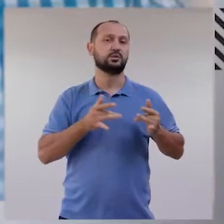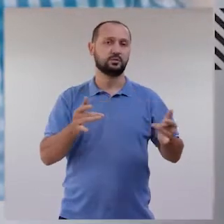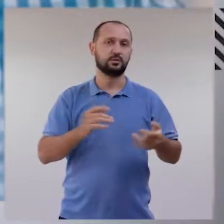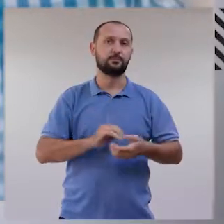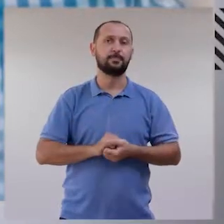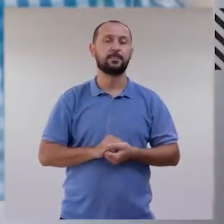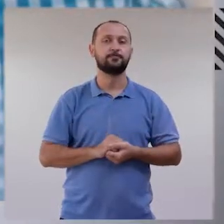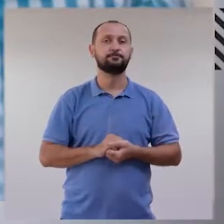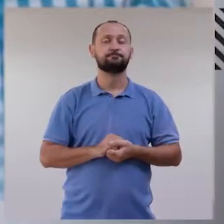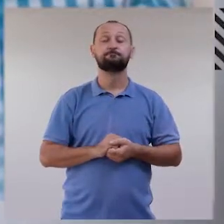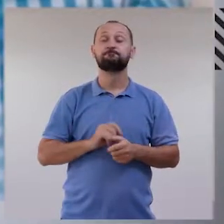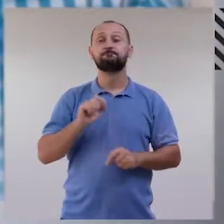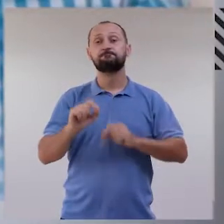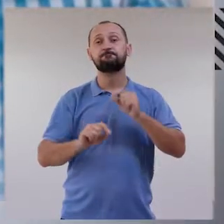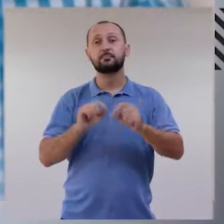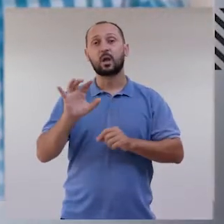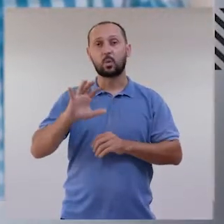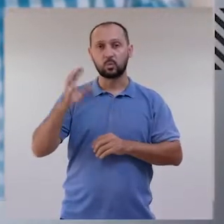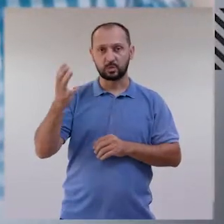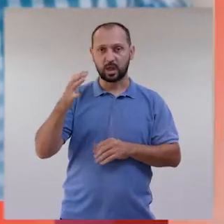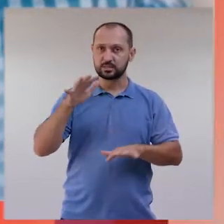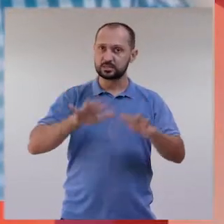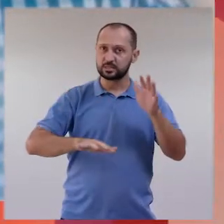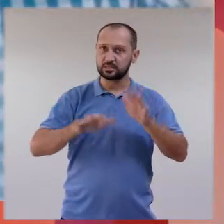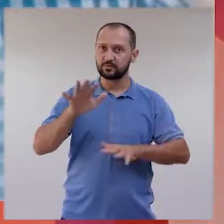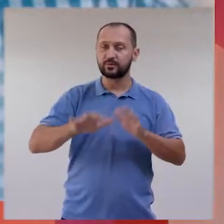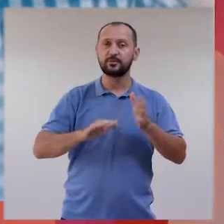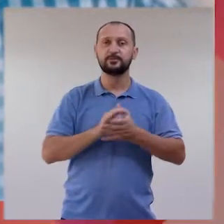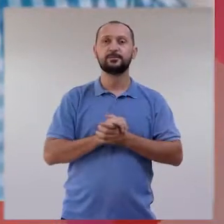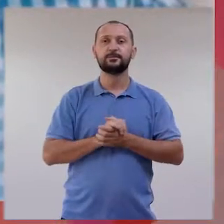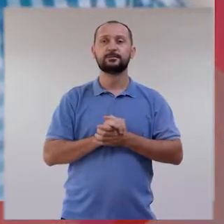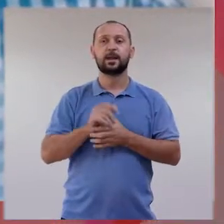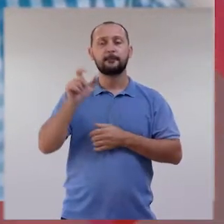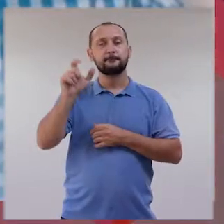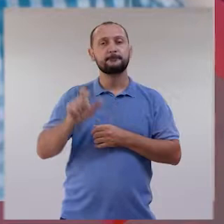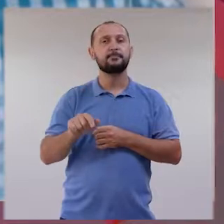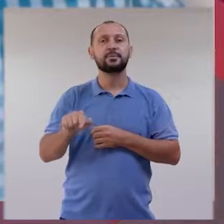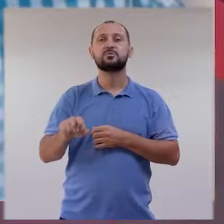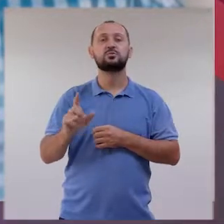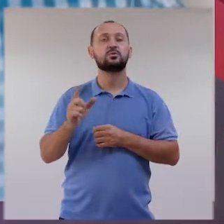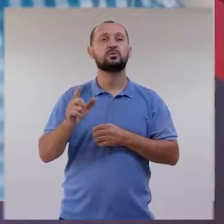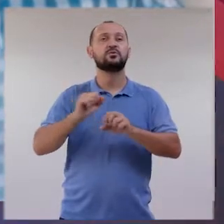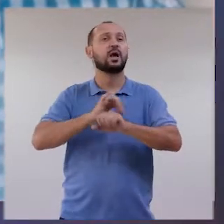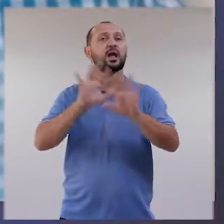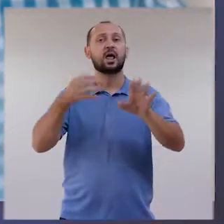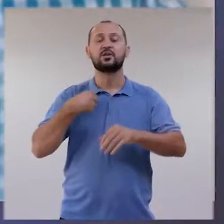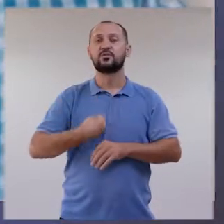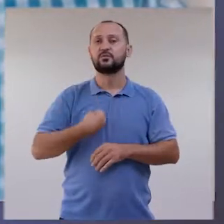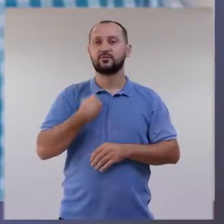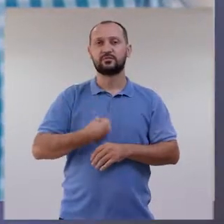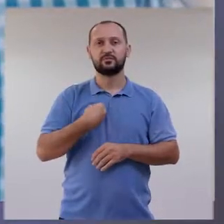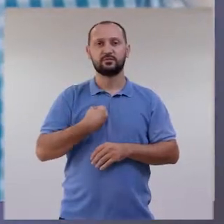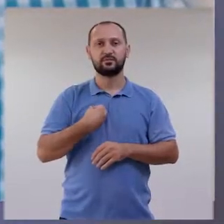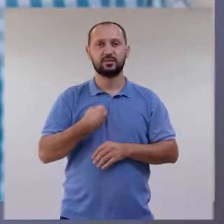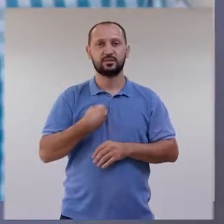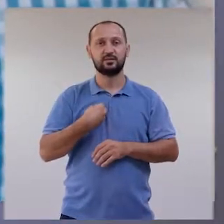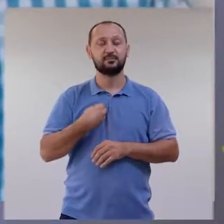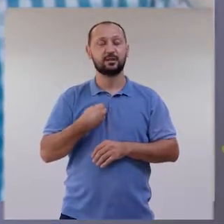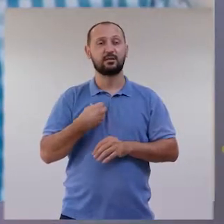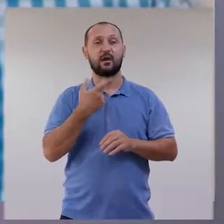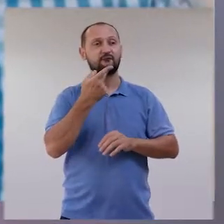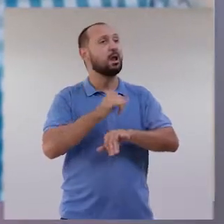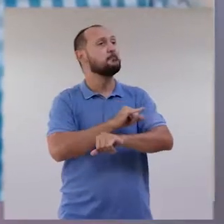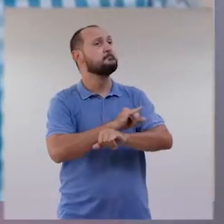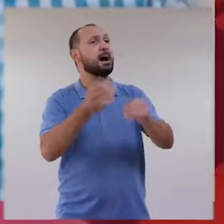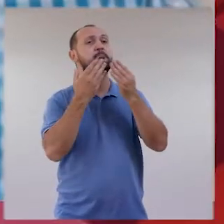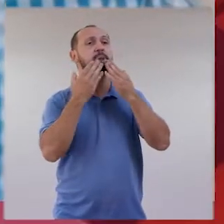extremamente solidárias. O que ocorre muitas vezes é que a pessoa, ela não deixa claro em vida a sua vontade de se